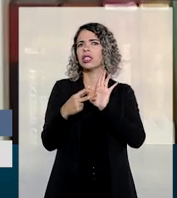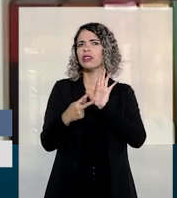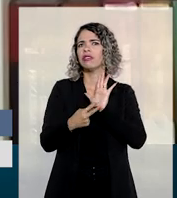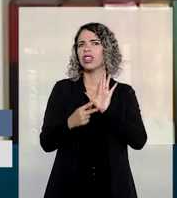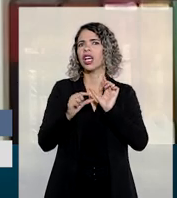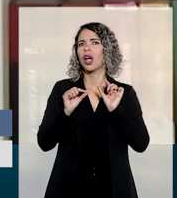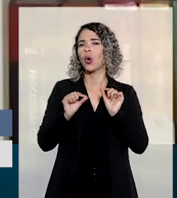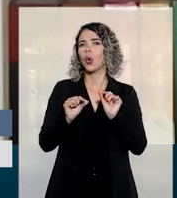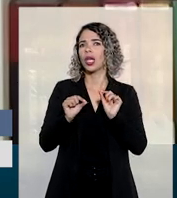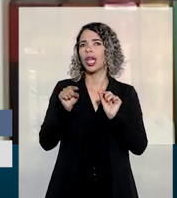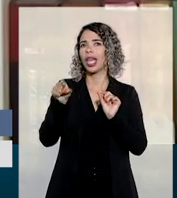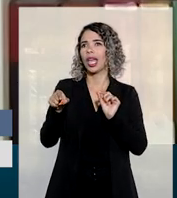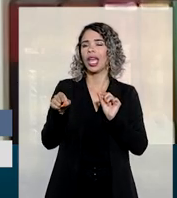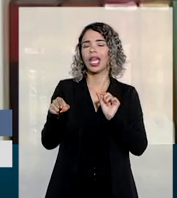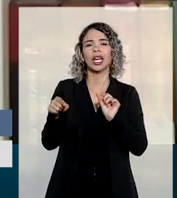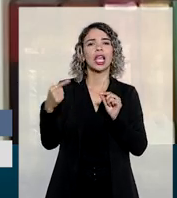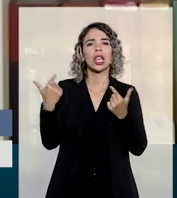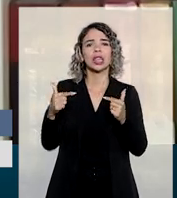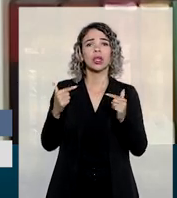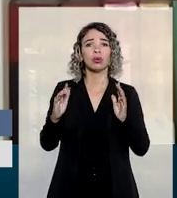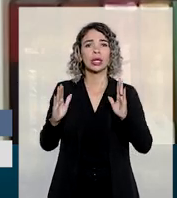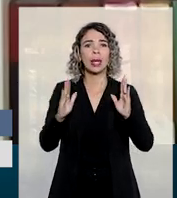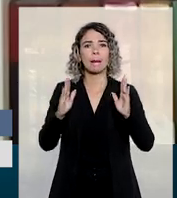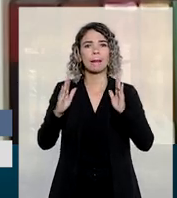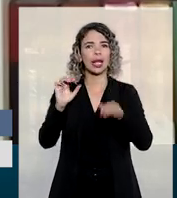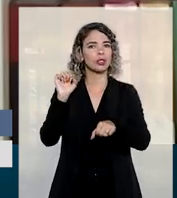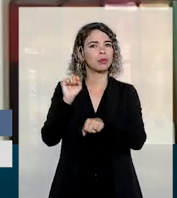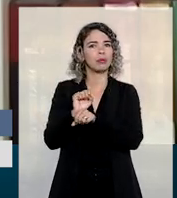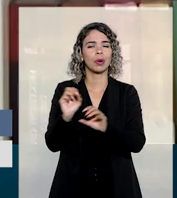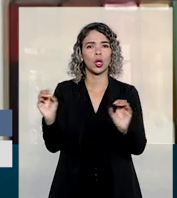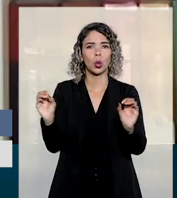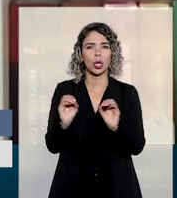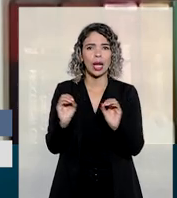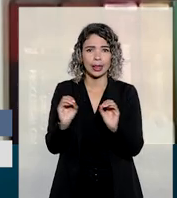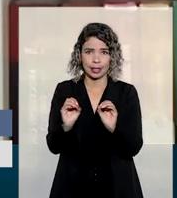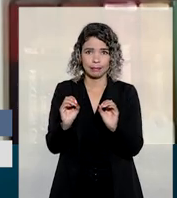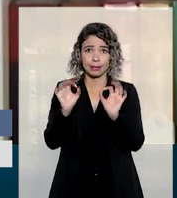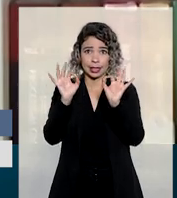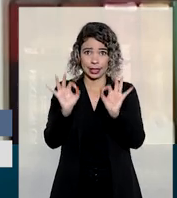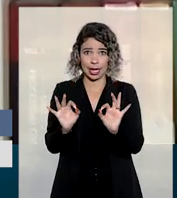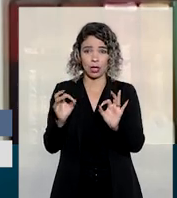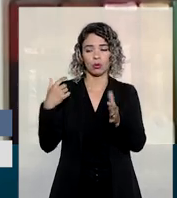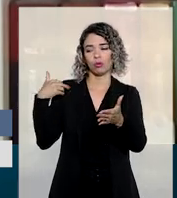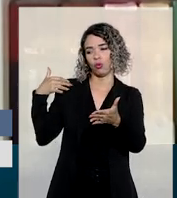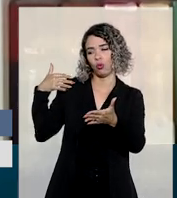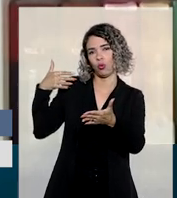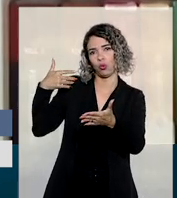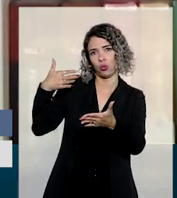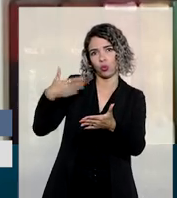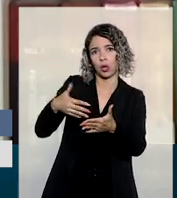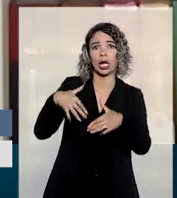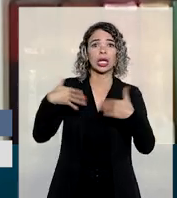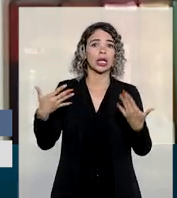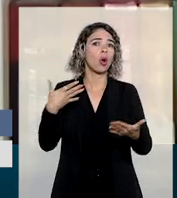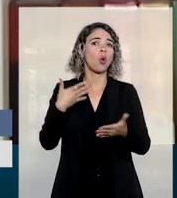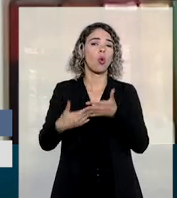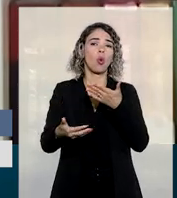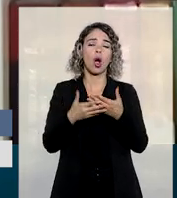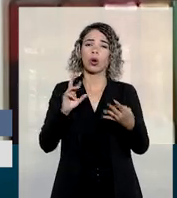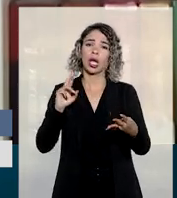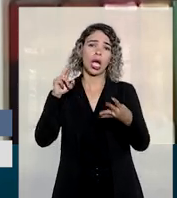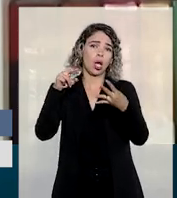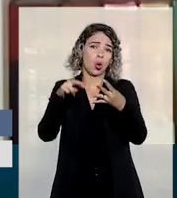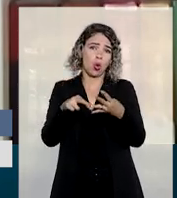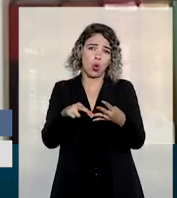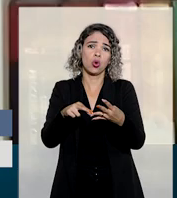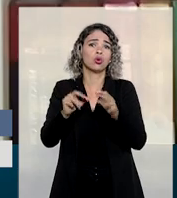significa então que naquele caso não houve interrupção do prazo. Significa, então, que qualquer outro